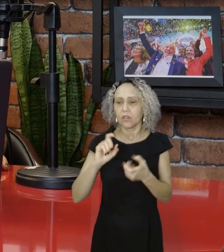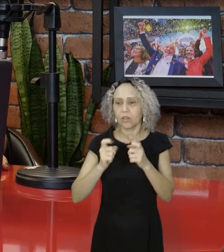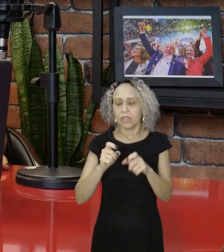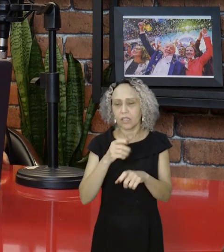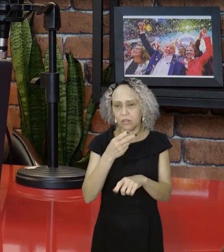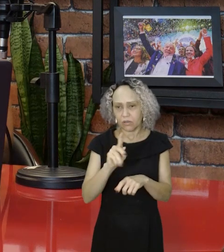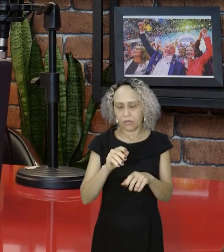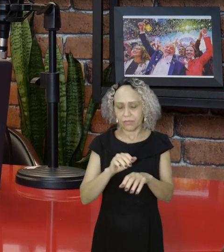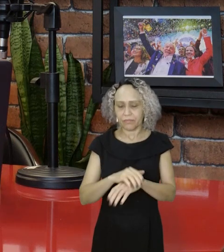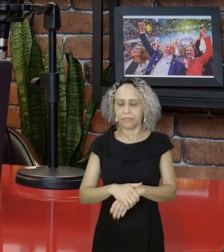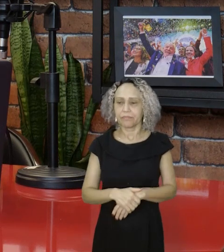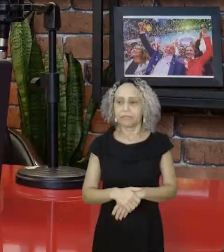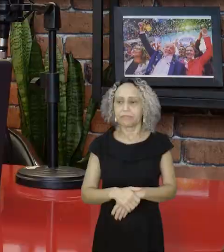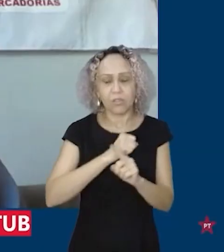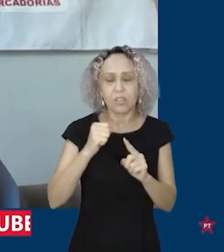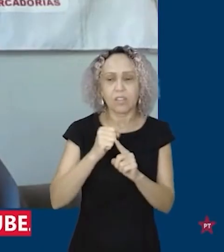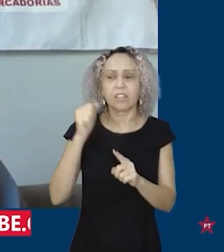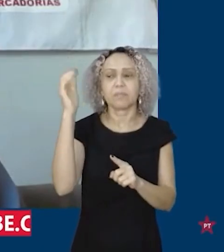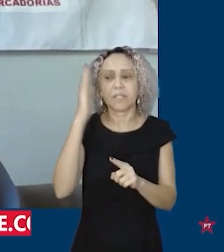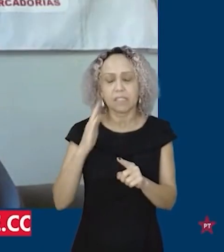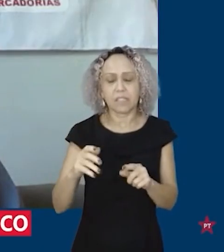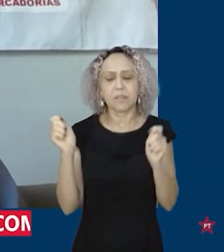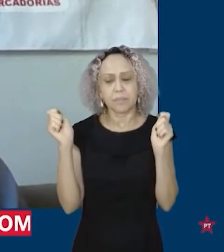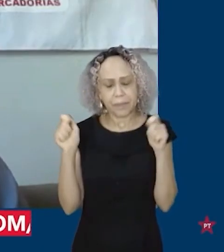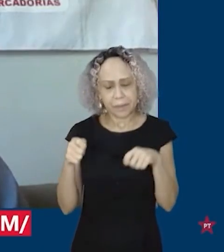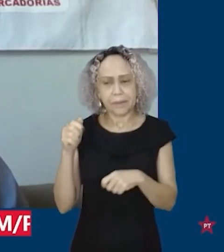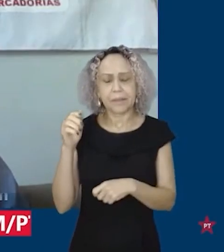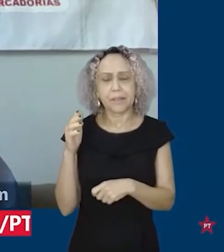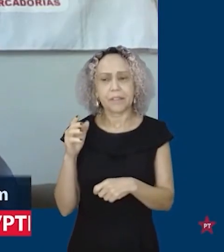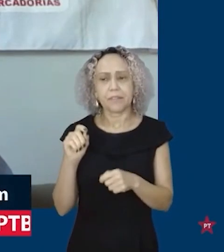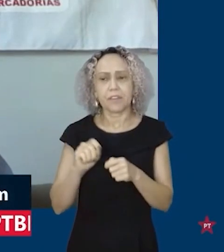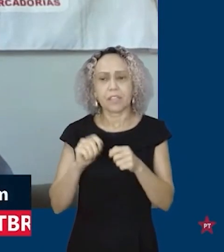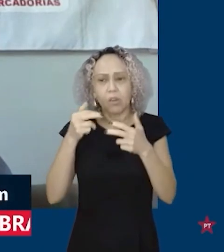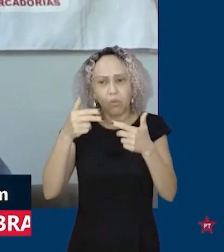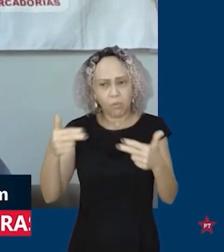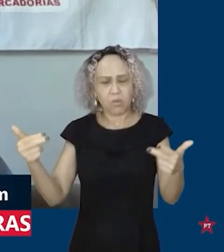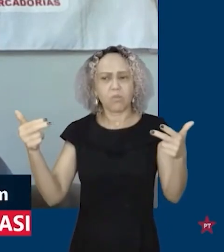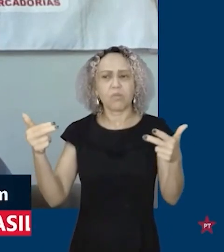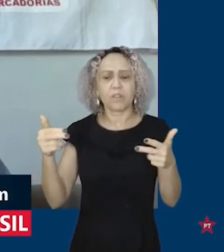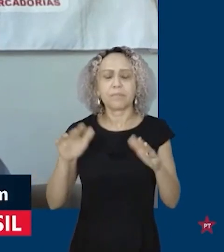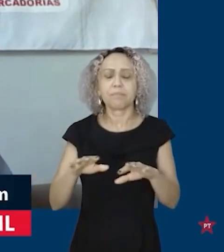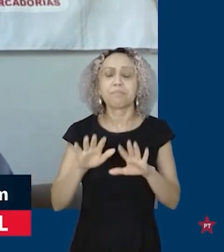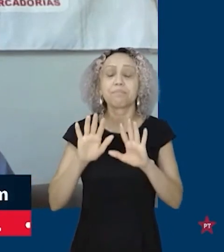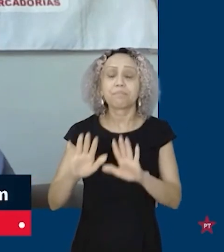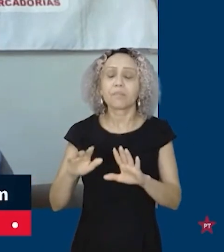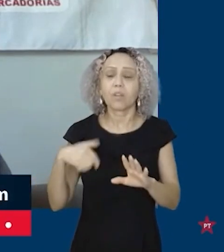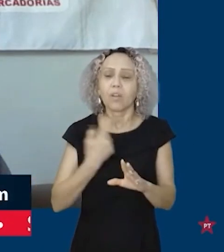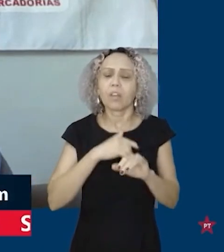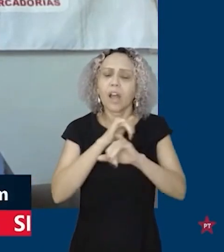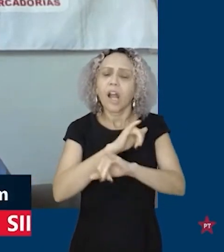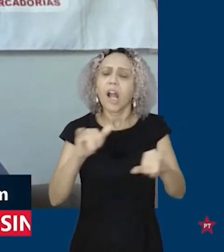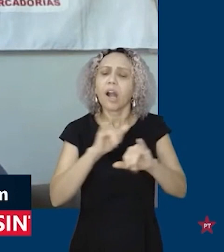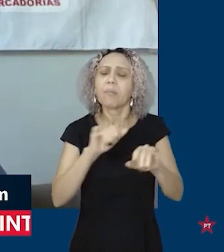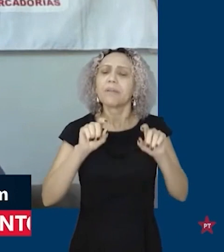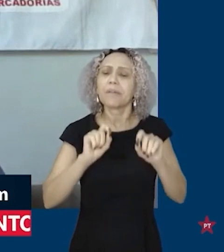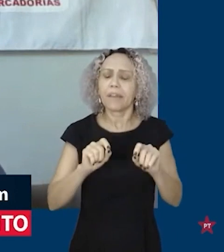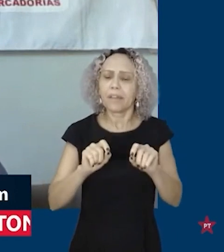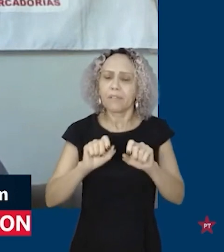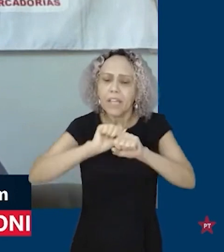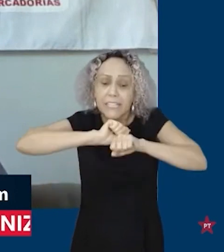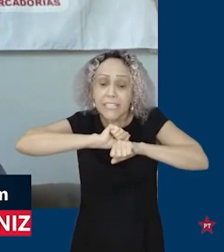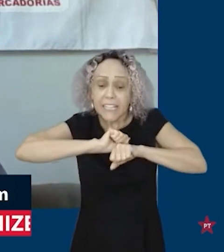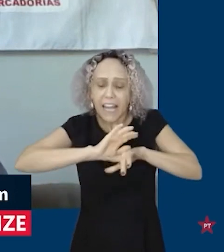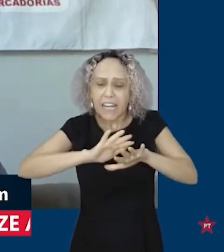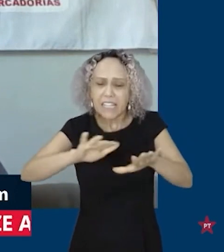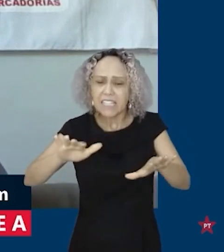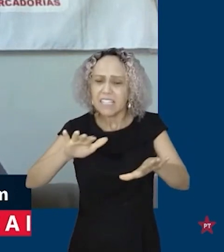Andrioli, coordenador da campanha. Essa campanha visa a esclarecer a sociedade o momento que se encontram os atingidos na bacia